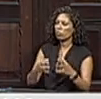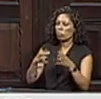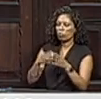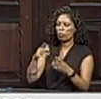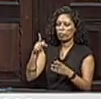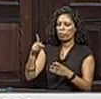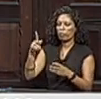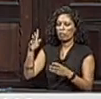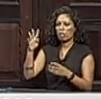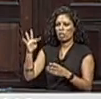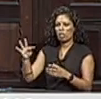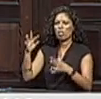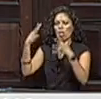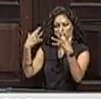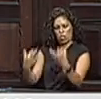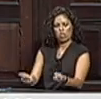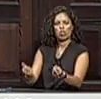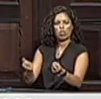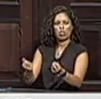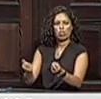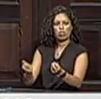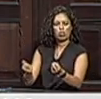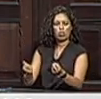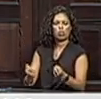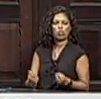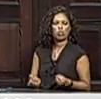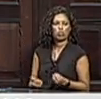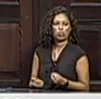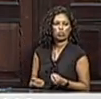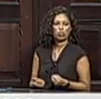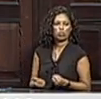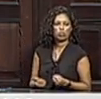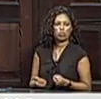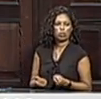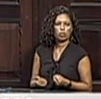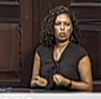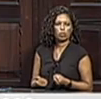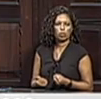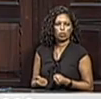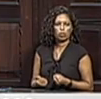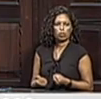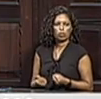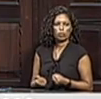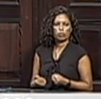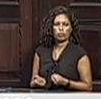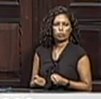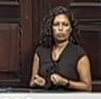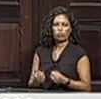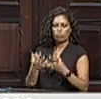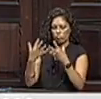5%, porque o destaque que nós fizemos é para a emenda 50, então será prejudicada a